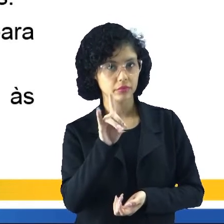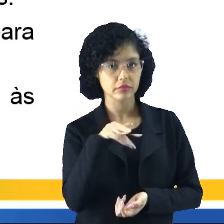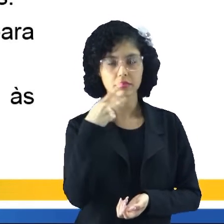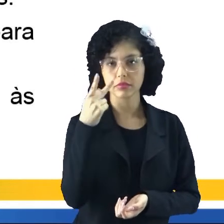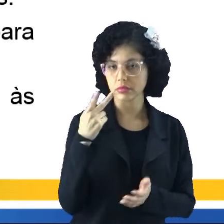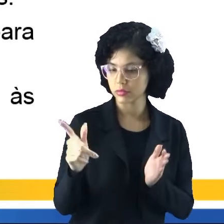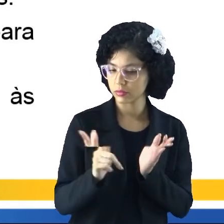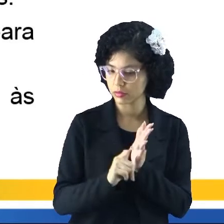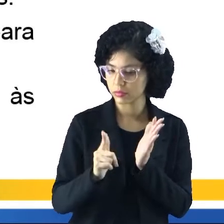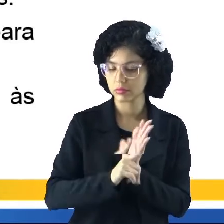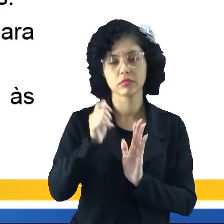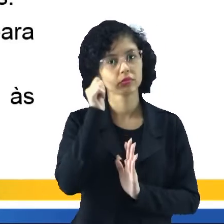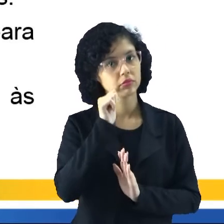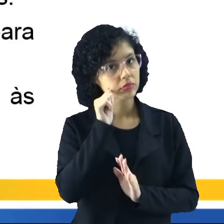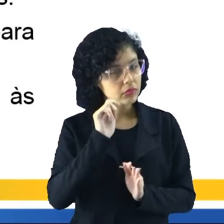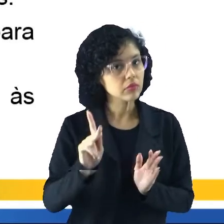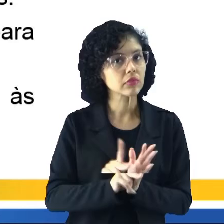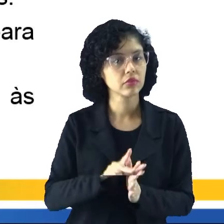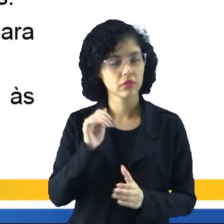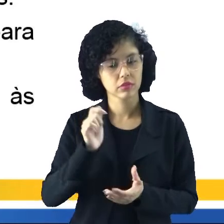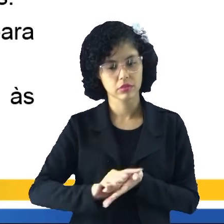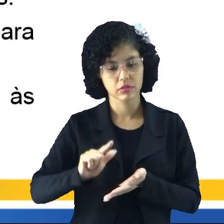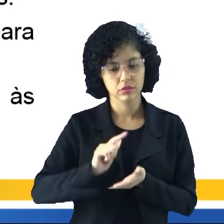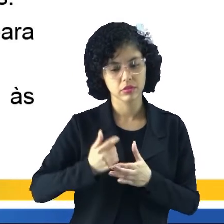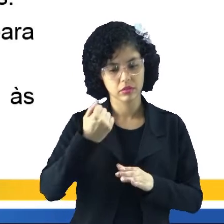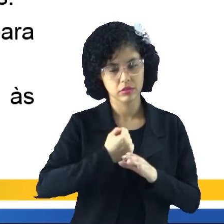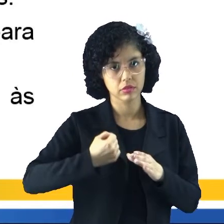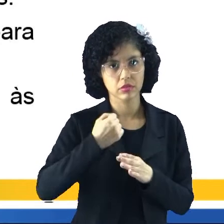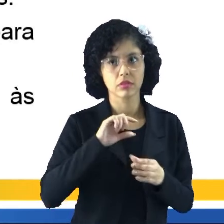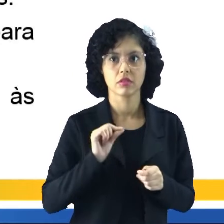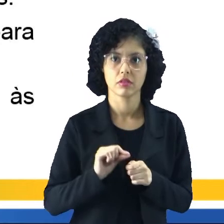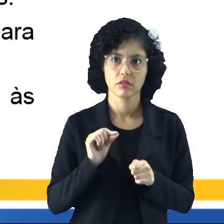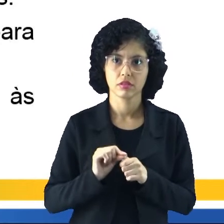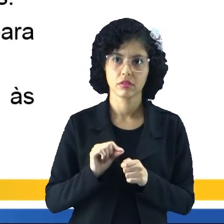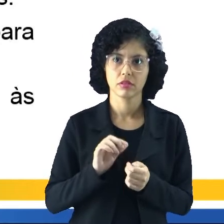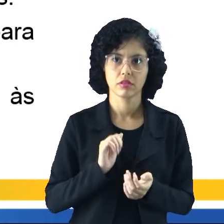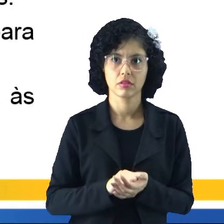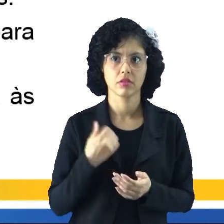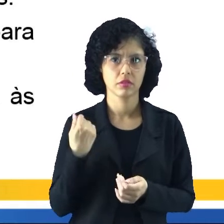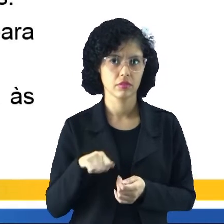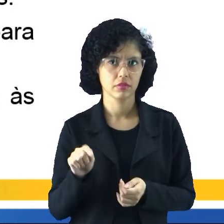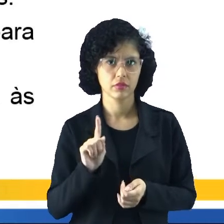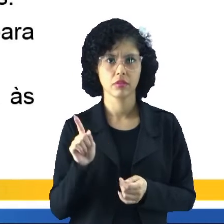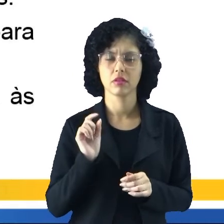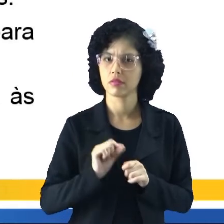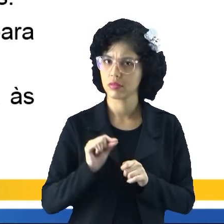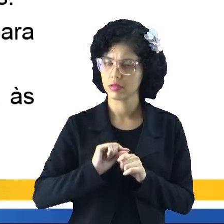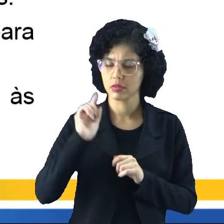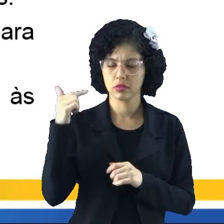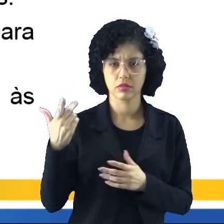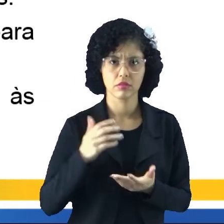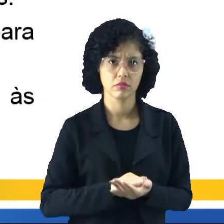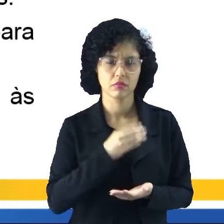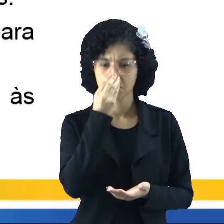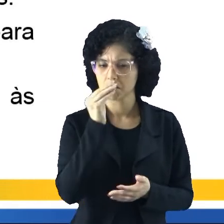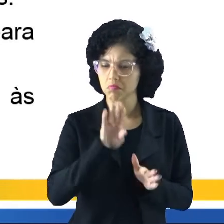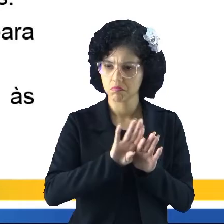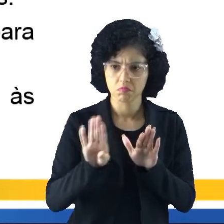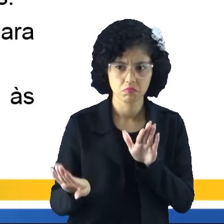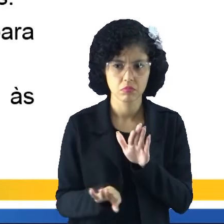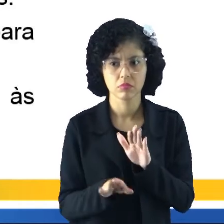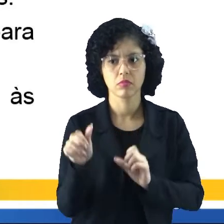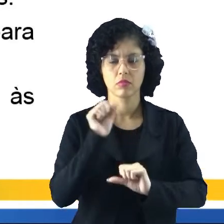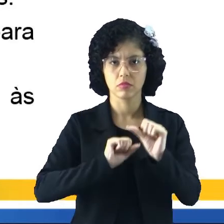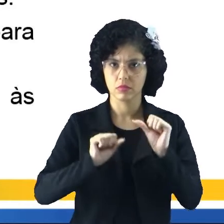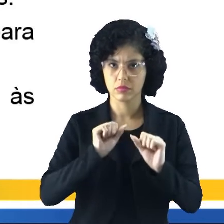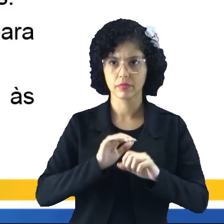diz que o papel da mulher é esse mesmo, lavar, passar, cozinhar, então para ela não há inferioridade das mulheres que praticam a tarefa doméstica. Ao